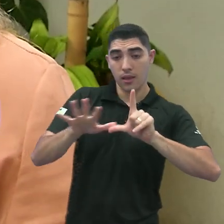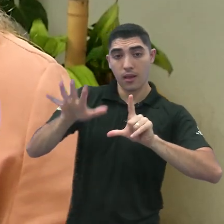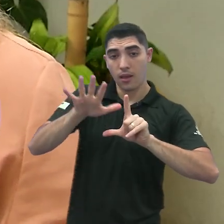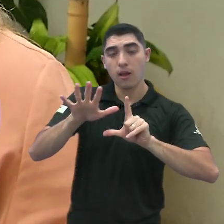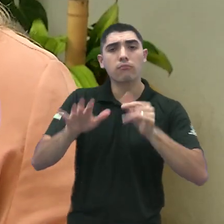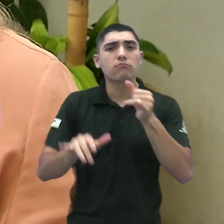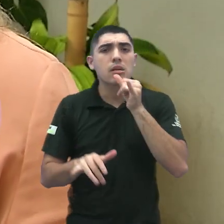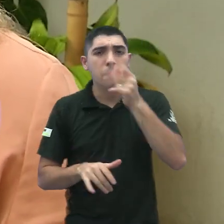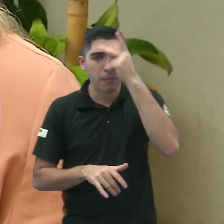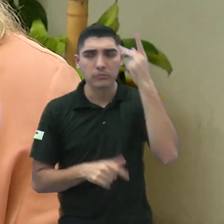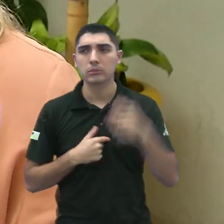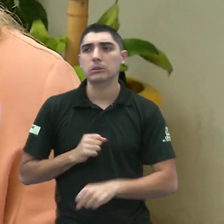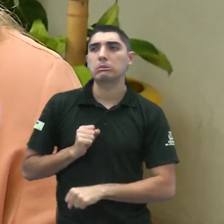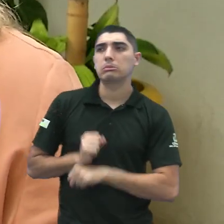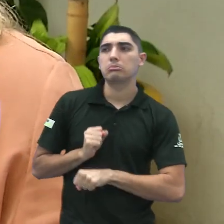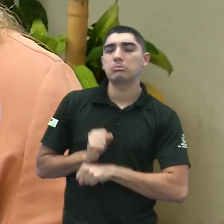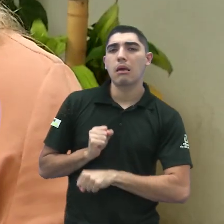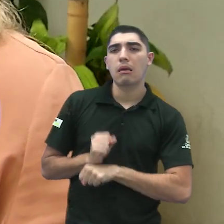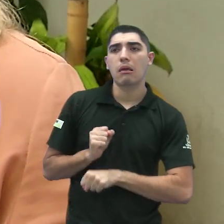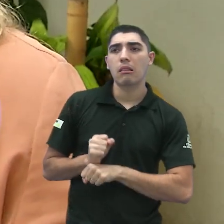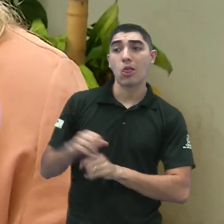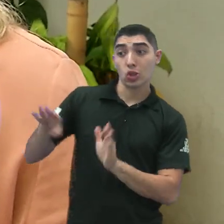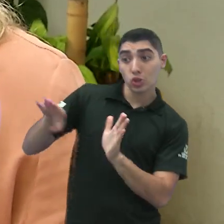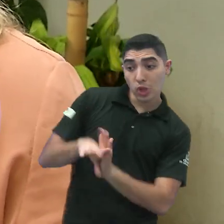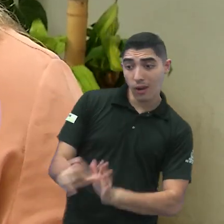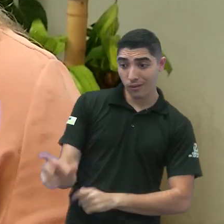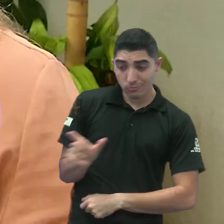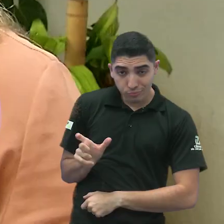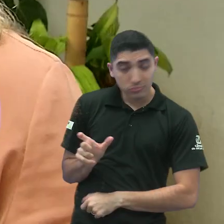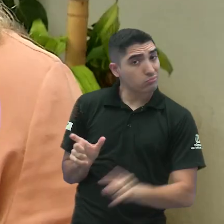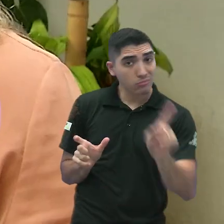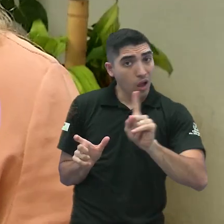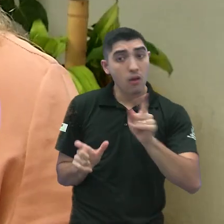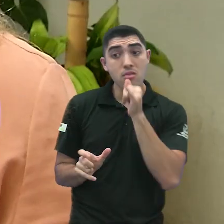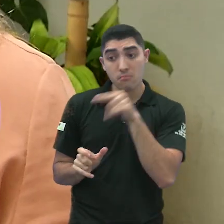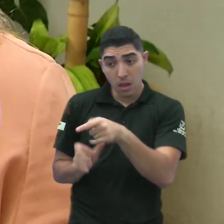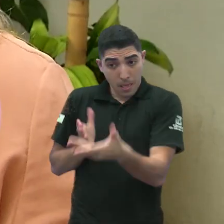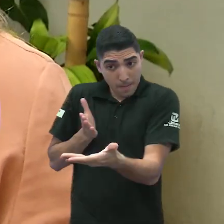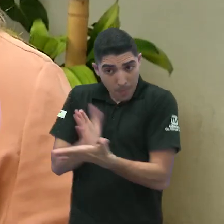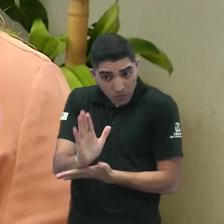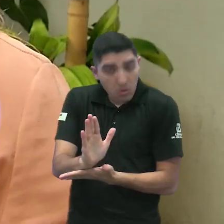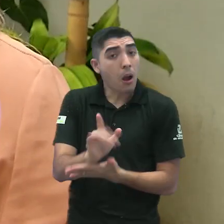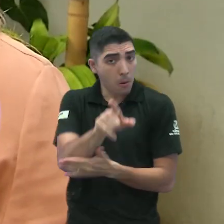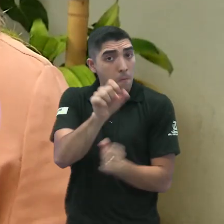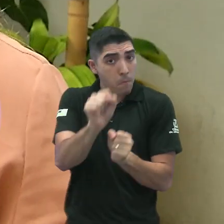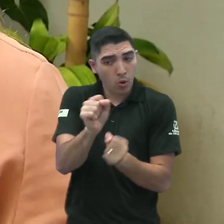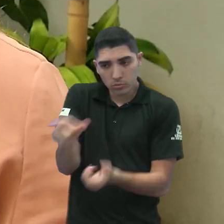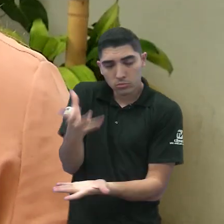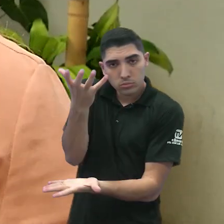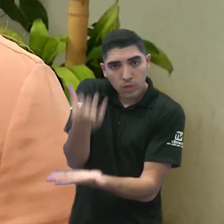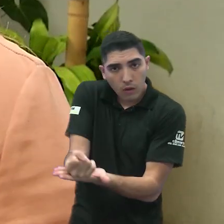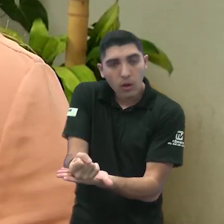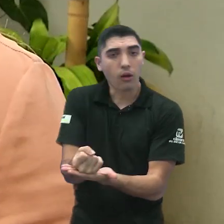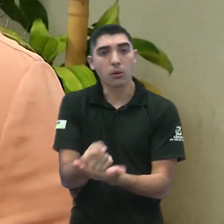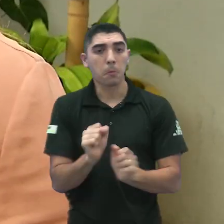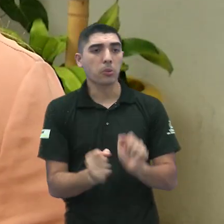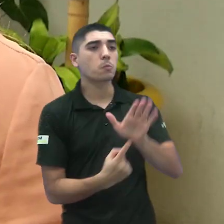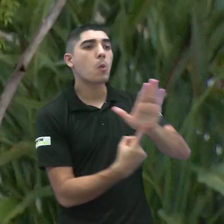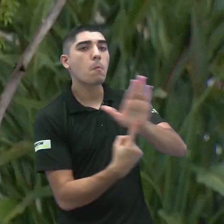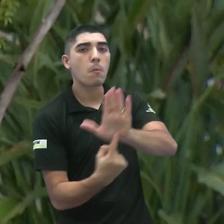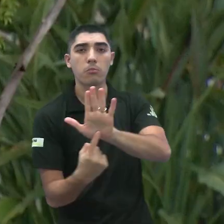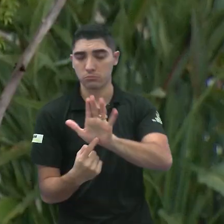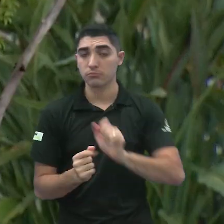não precisa aguardar a chegada da carteirinha física. A partir do momento que aprovou, ele já pode salvar esse arquivo e já pode apresentar nos